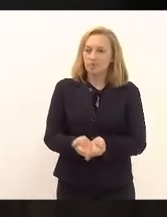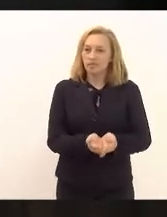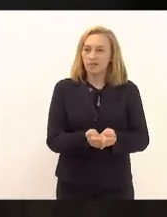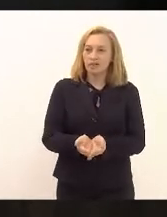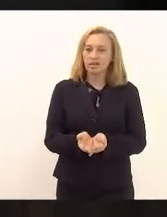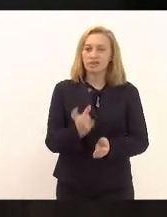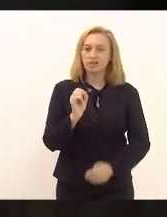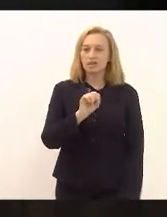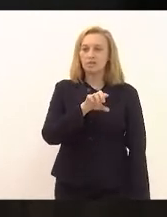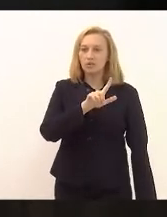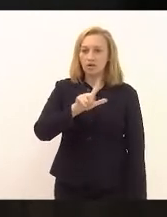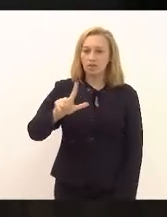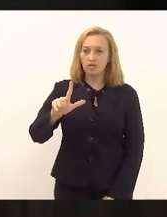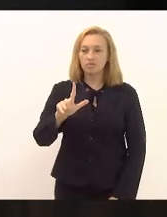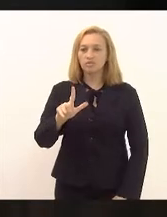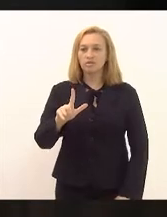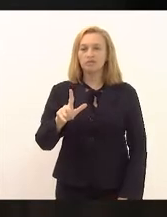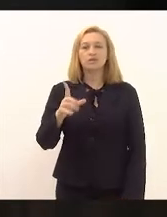Samuel Malafaia,